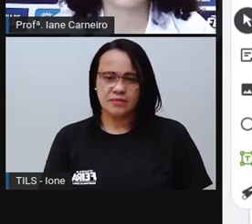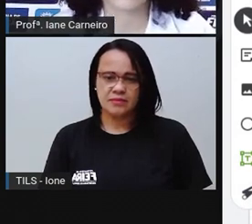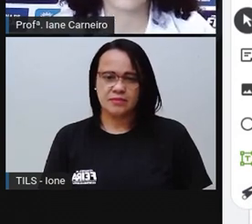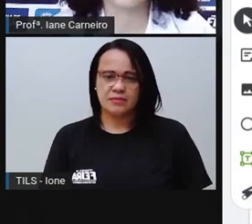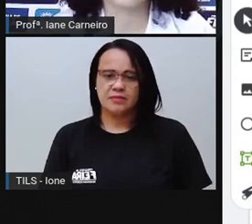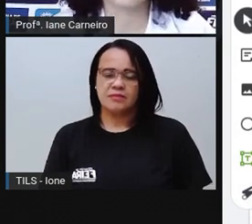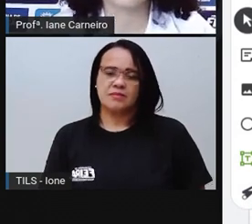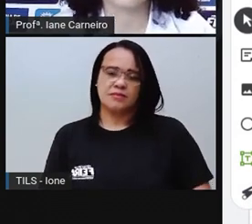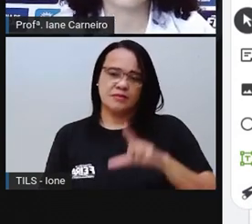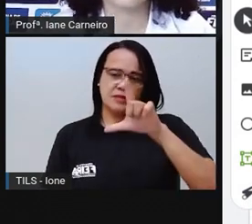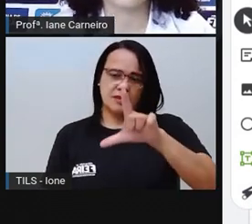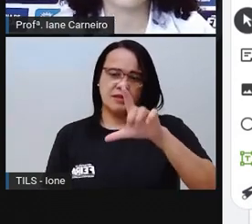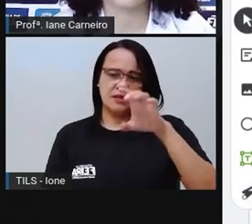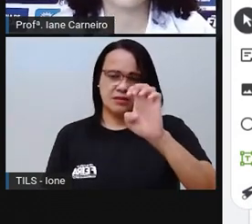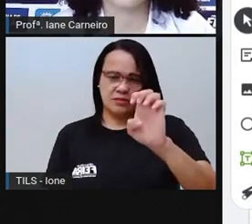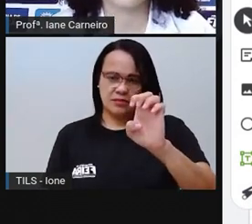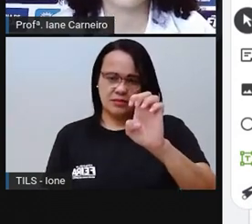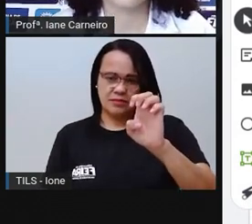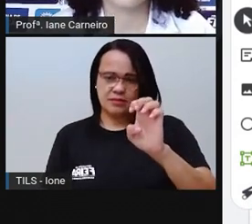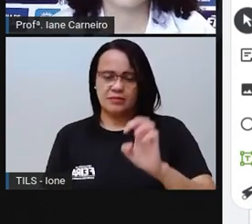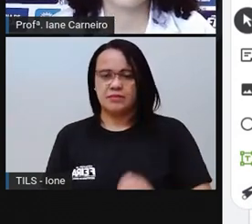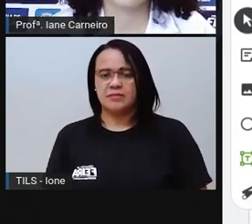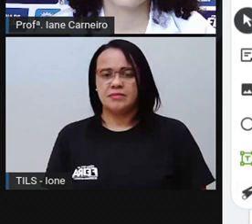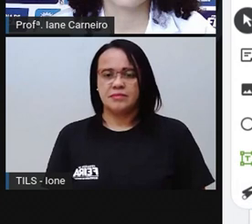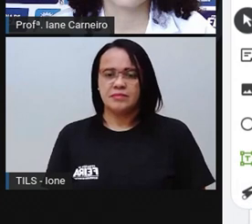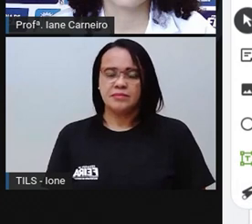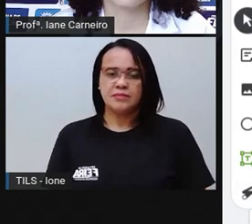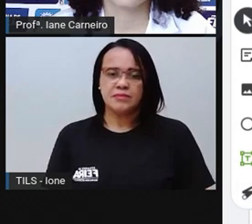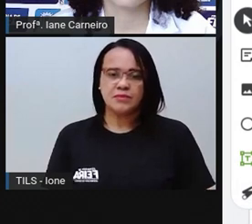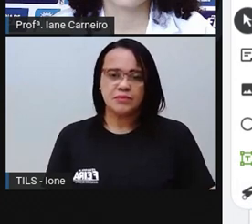E, certo? Ó.